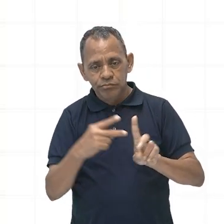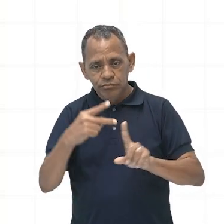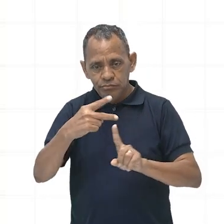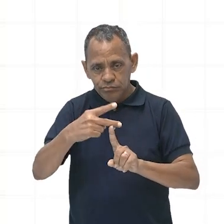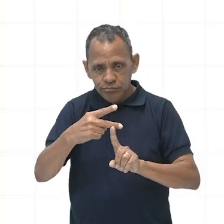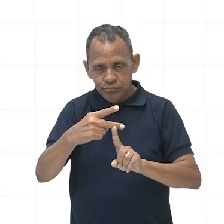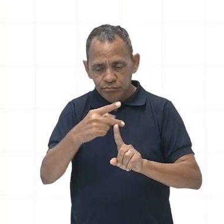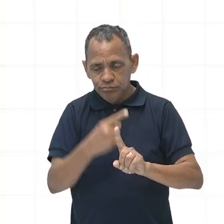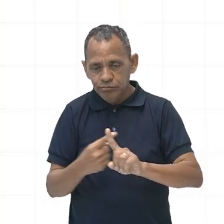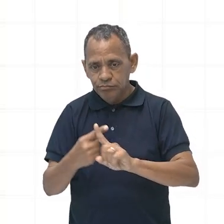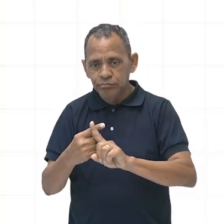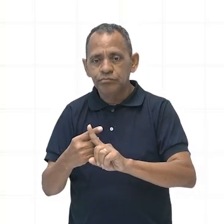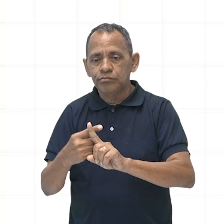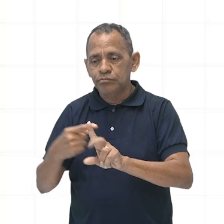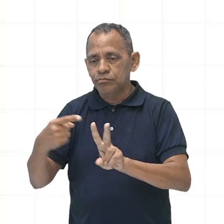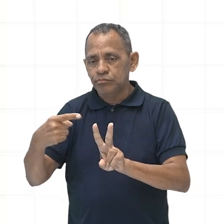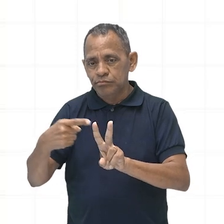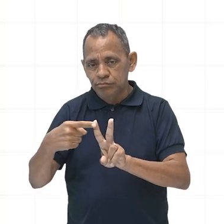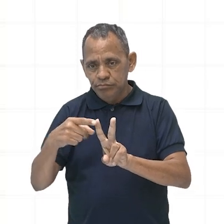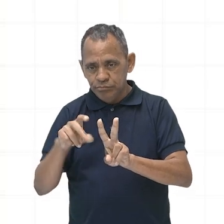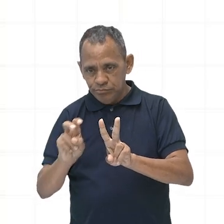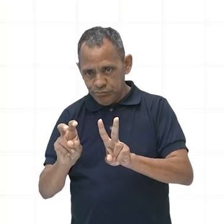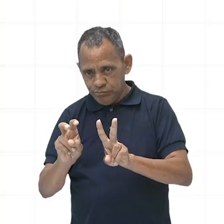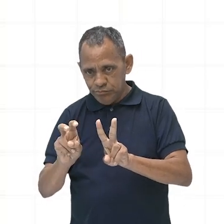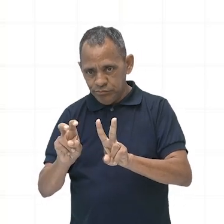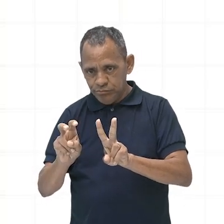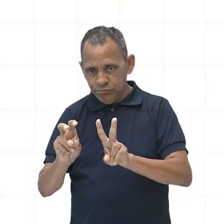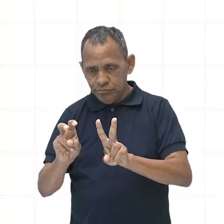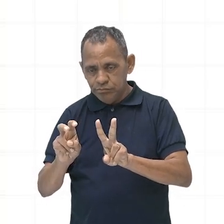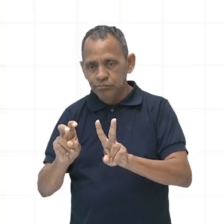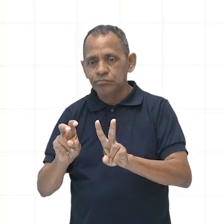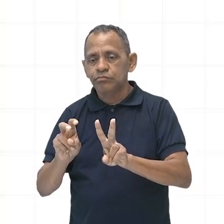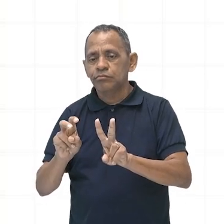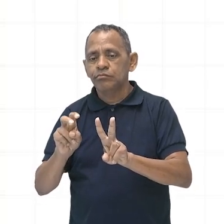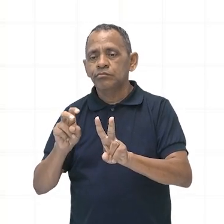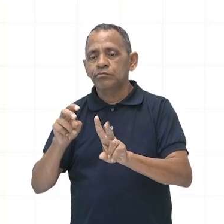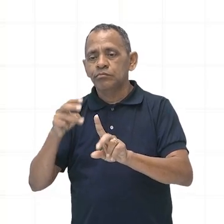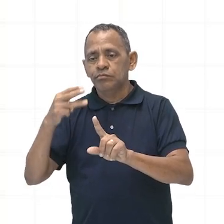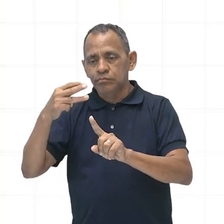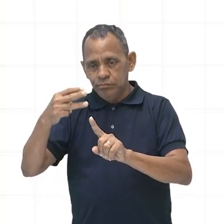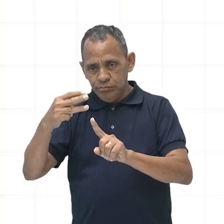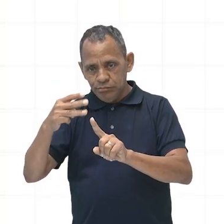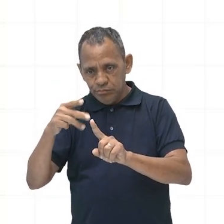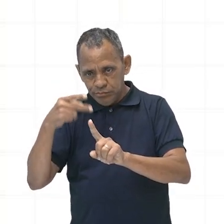raiz quinta de 3 ao quadrado.